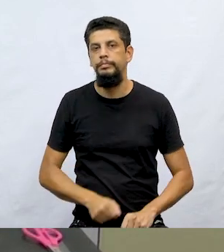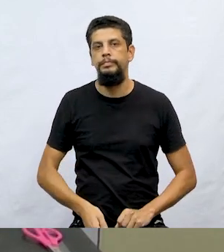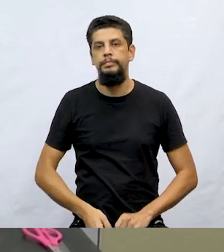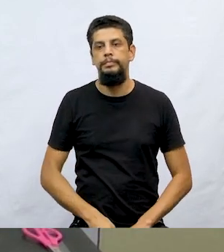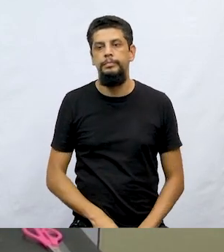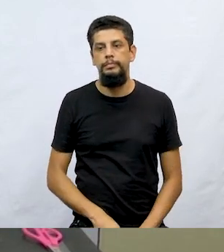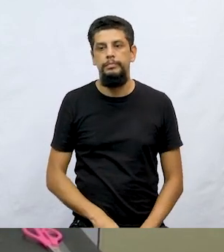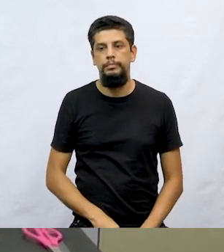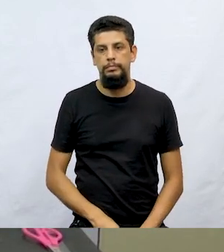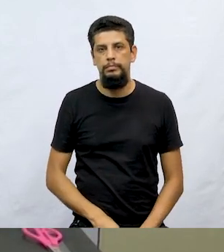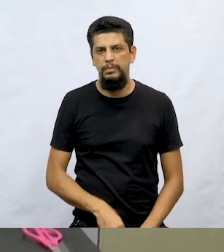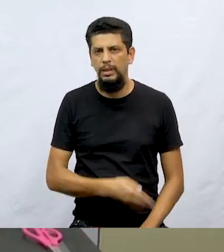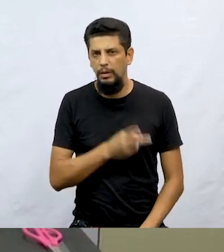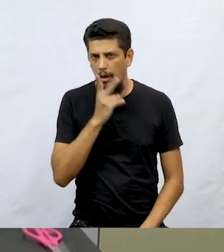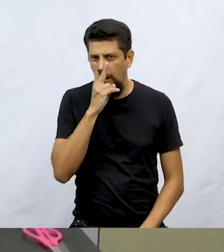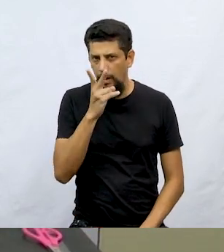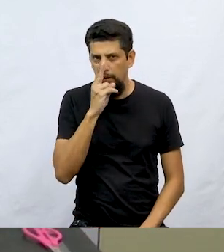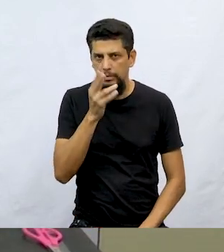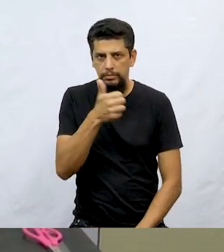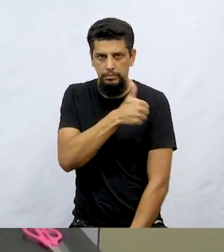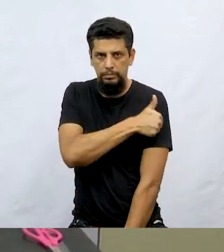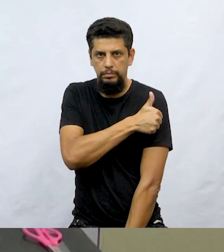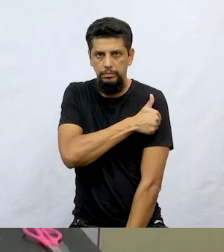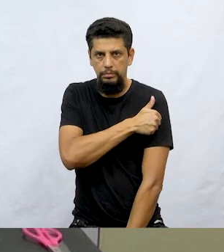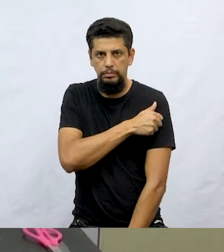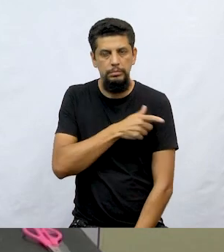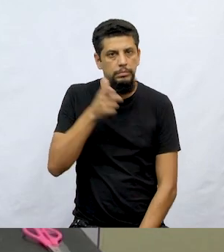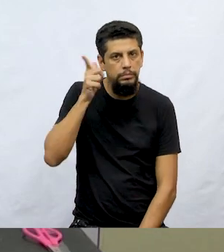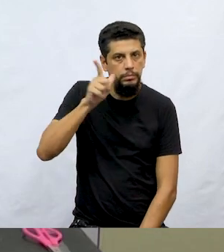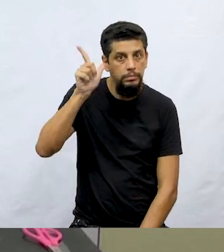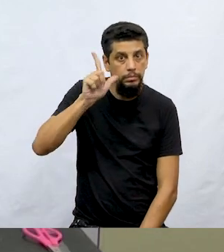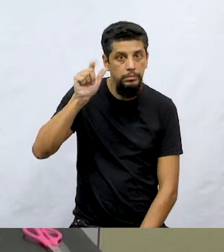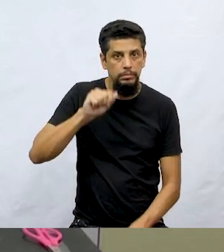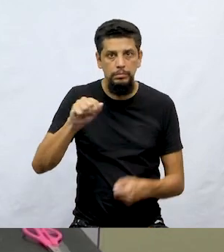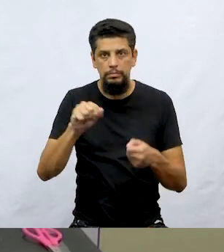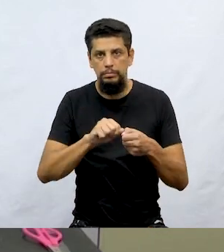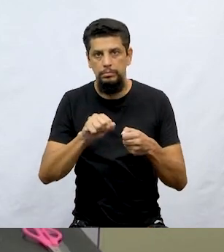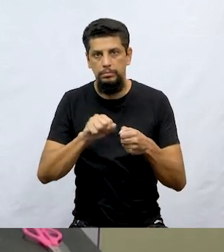I. Acho que eles estão conseguindo, né, professora? Ah, eu acredito que sim.